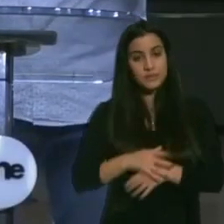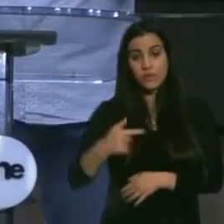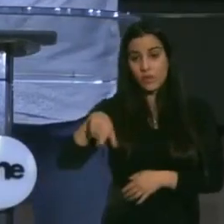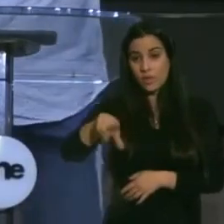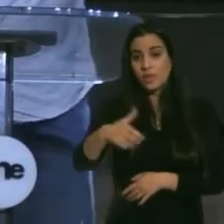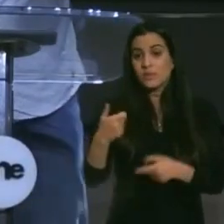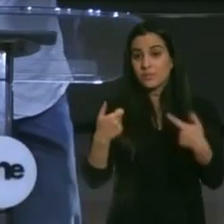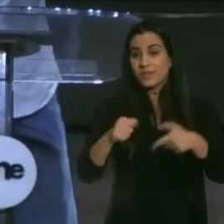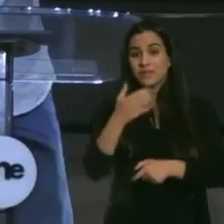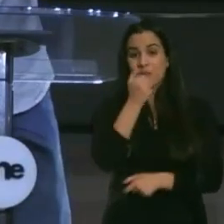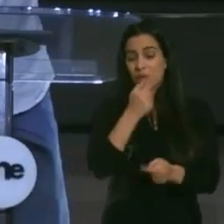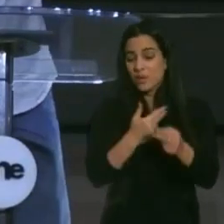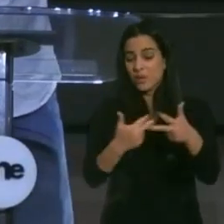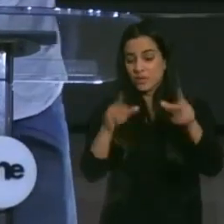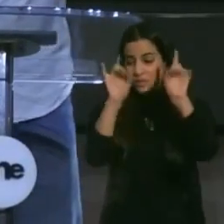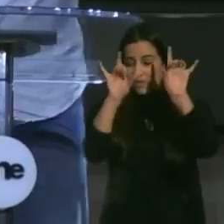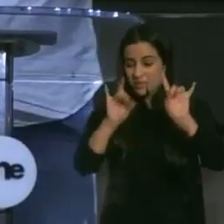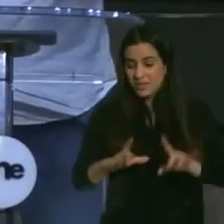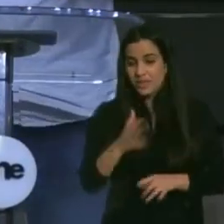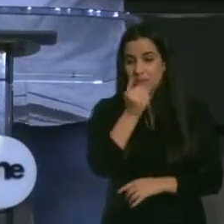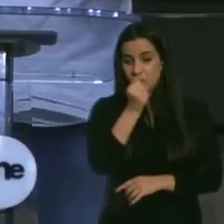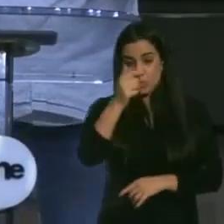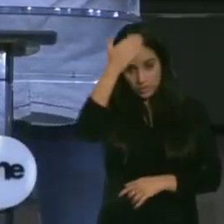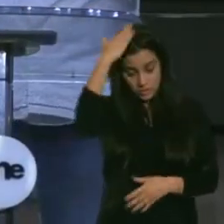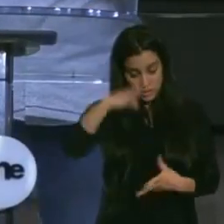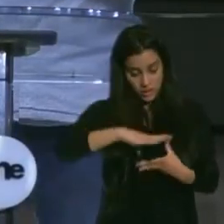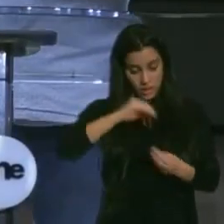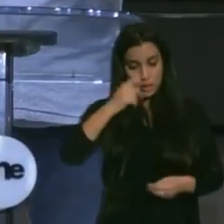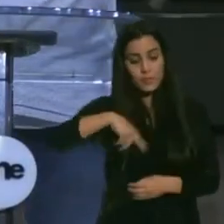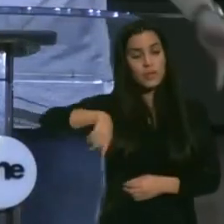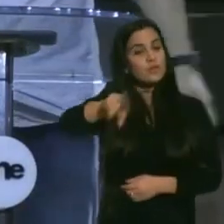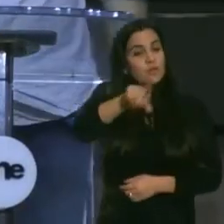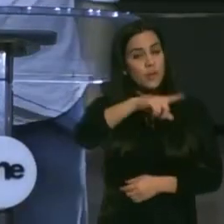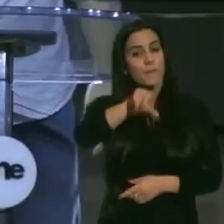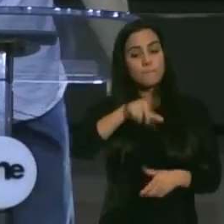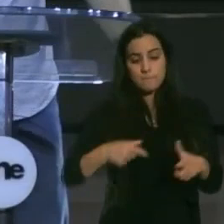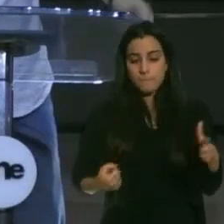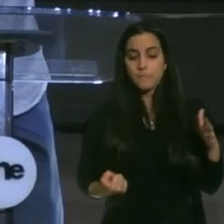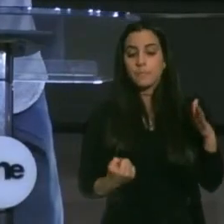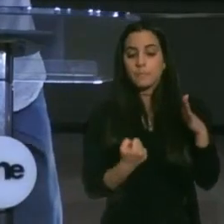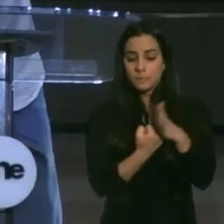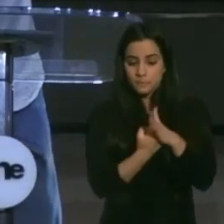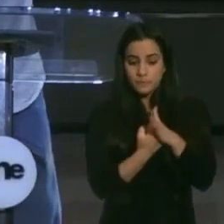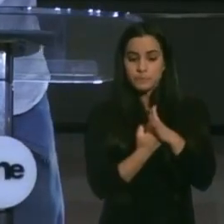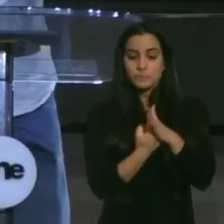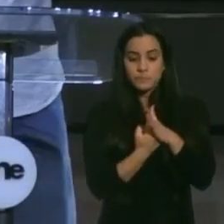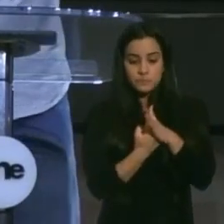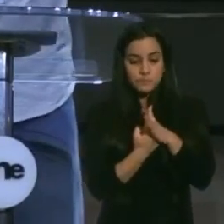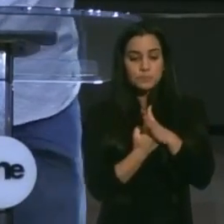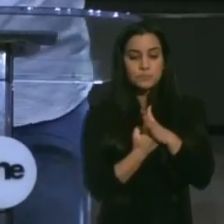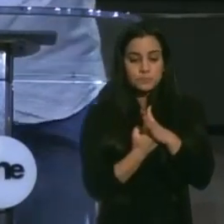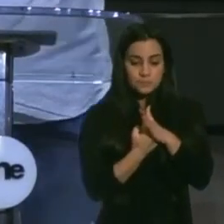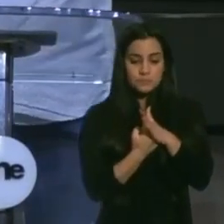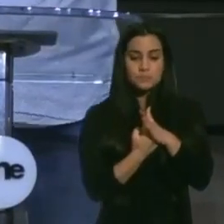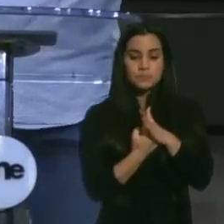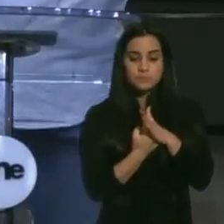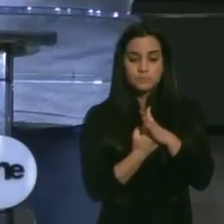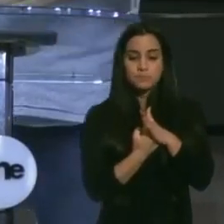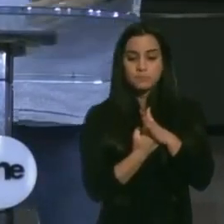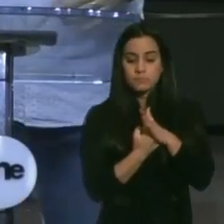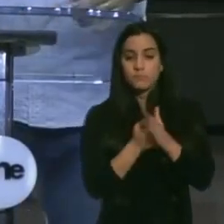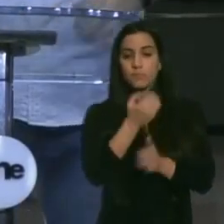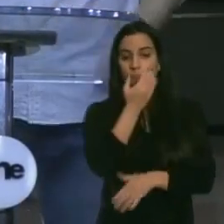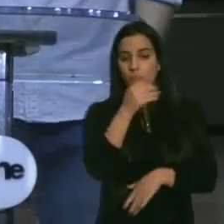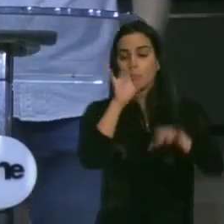comam o que é bom, e a alma de vocês se deliciará na mais fina